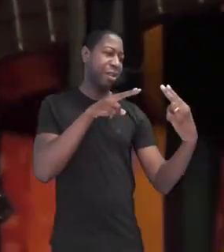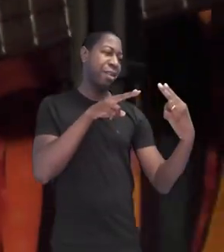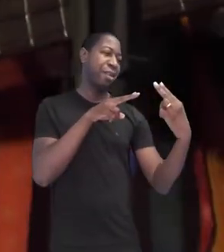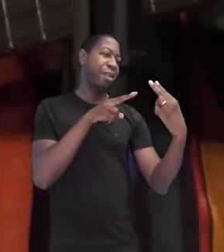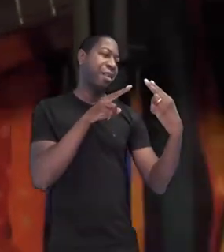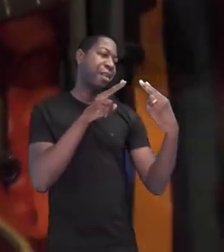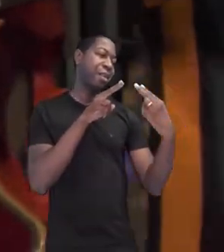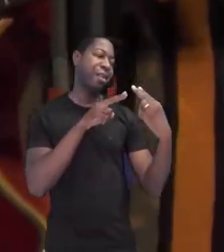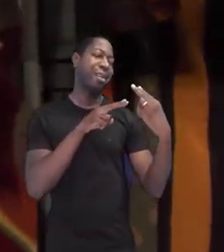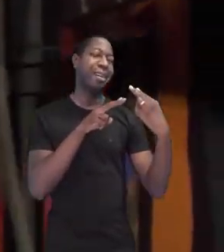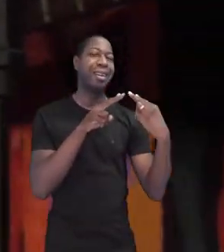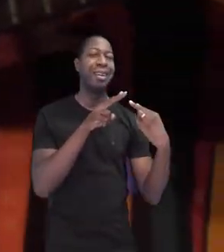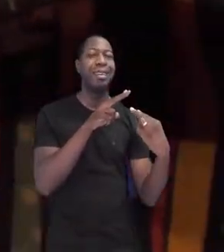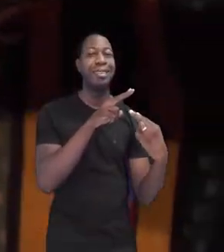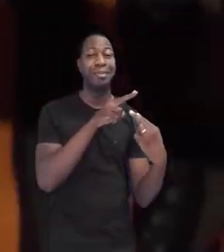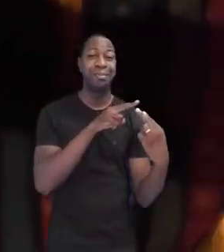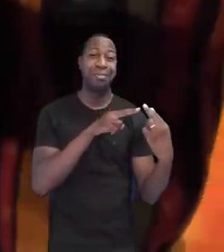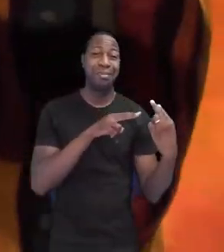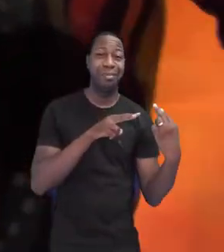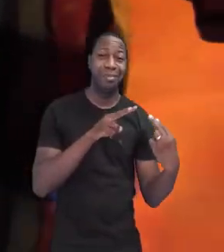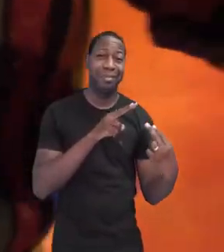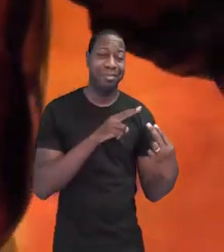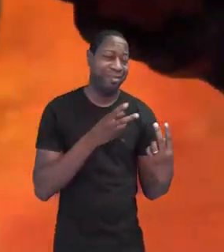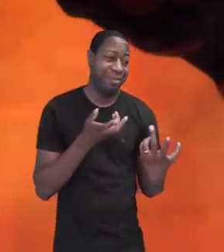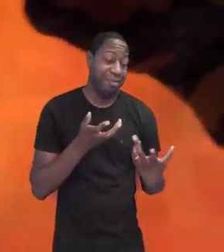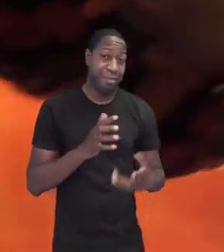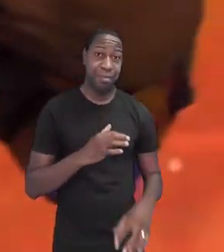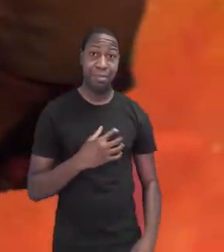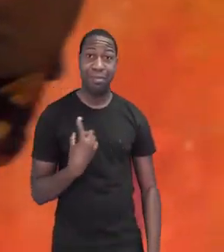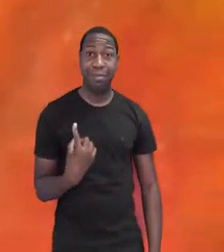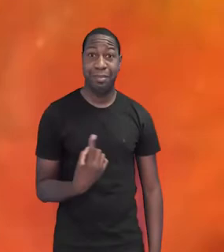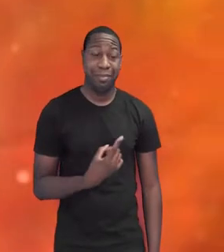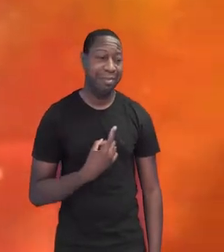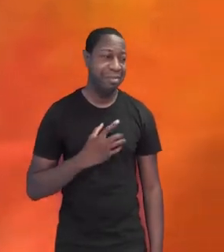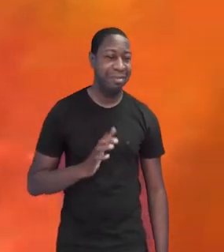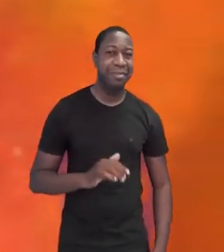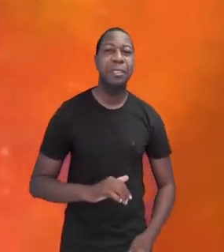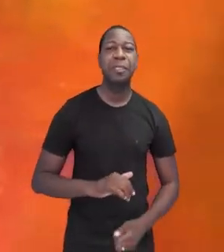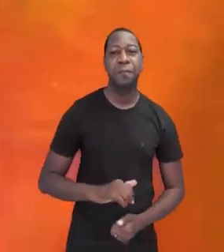dá. Eu não queria só